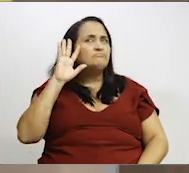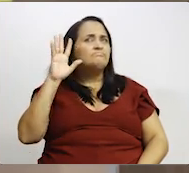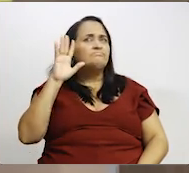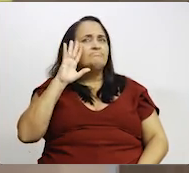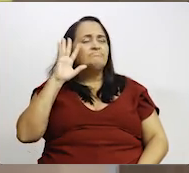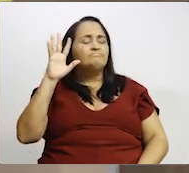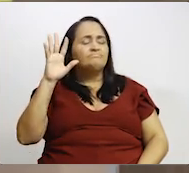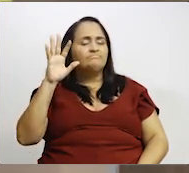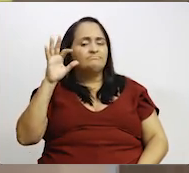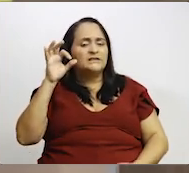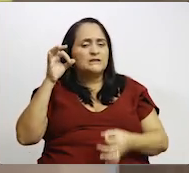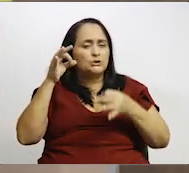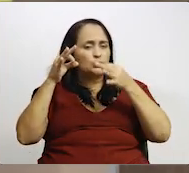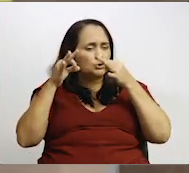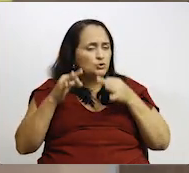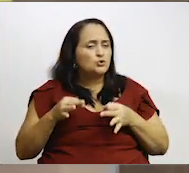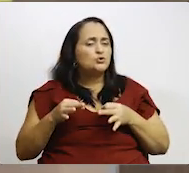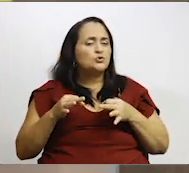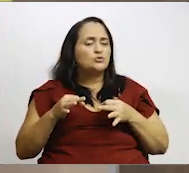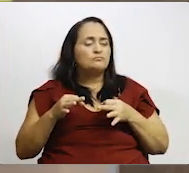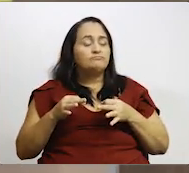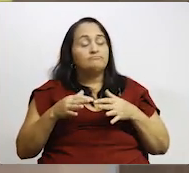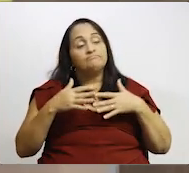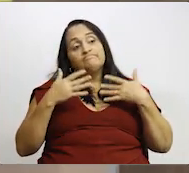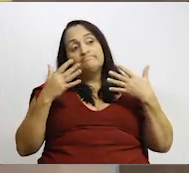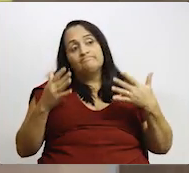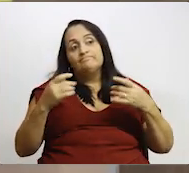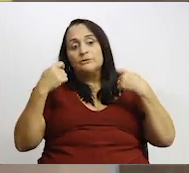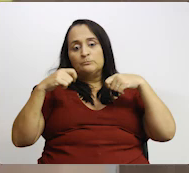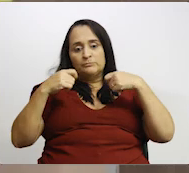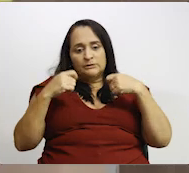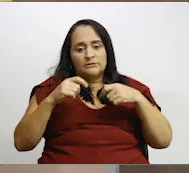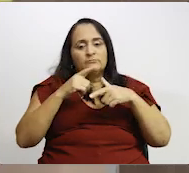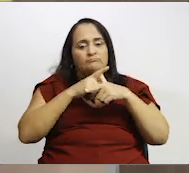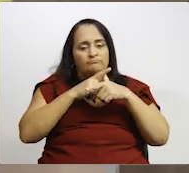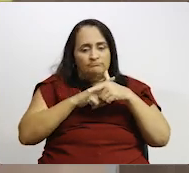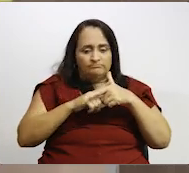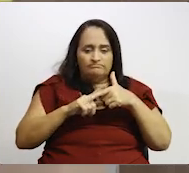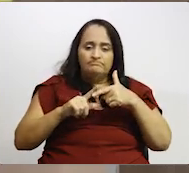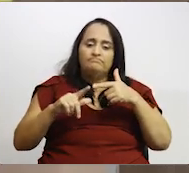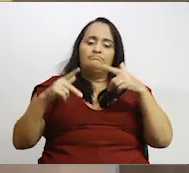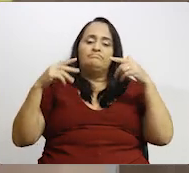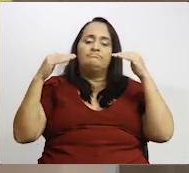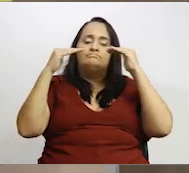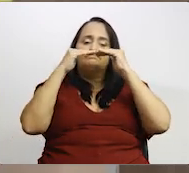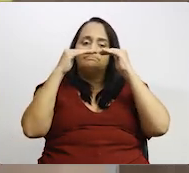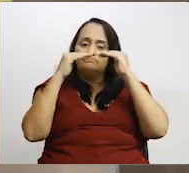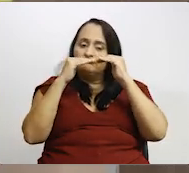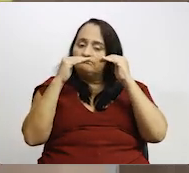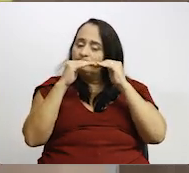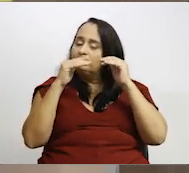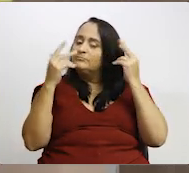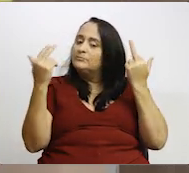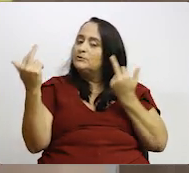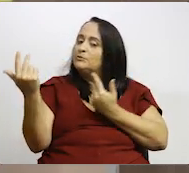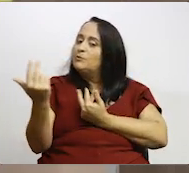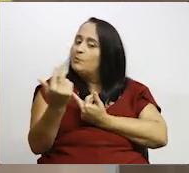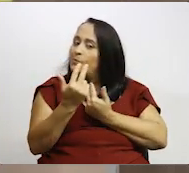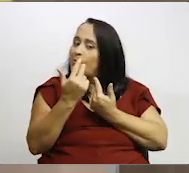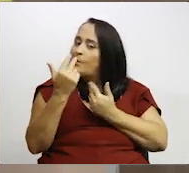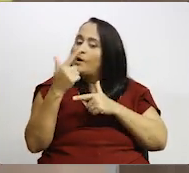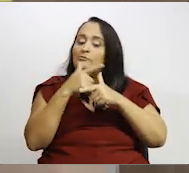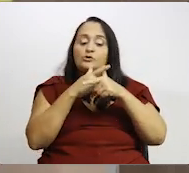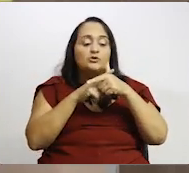ser justo? Na divisão a gente precisa ser justo. Então a gente sempre tem que considerar partes